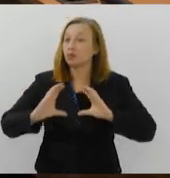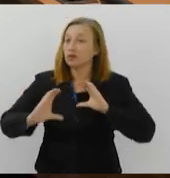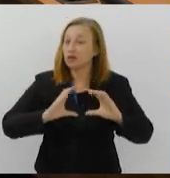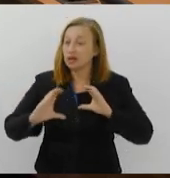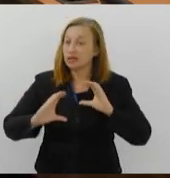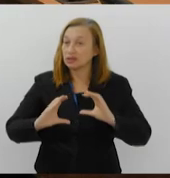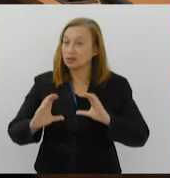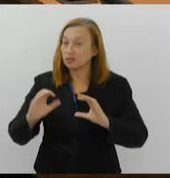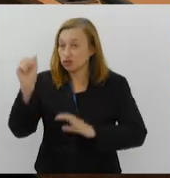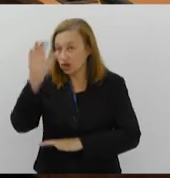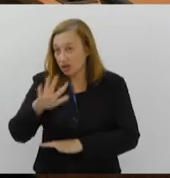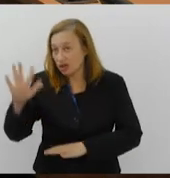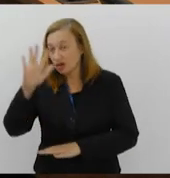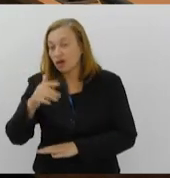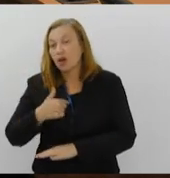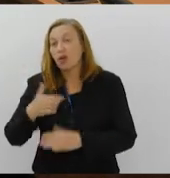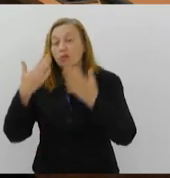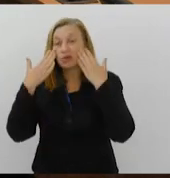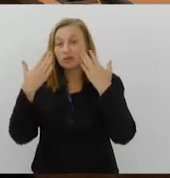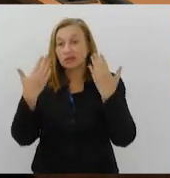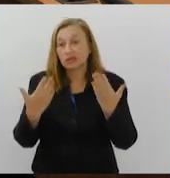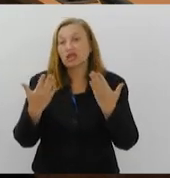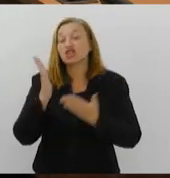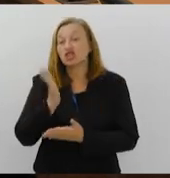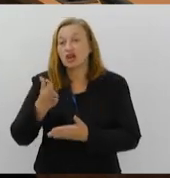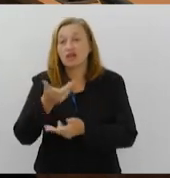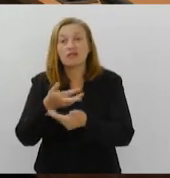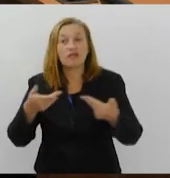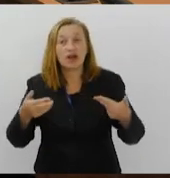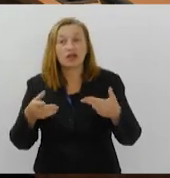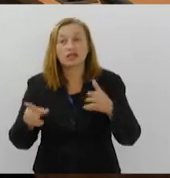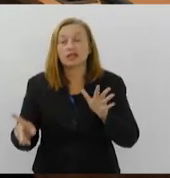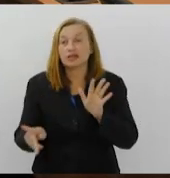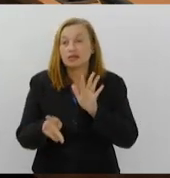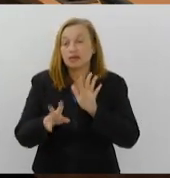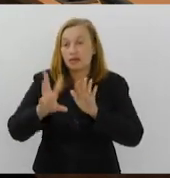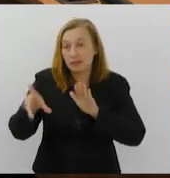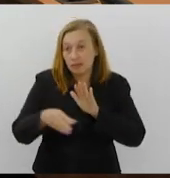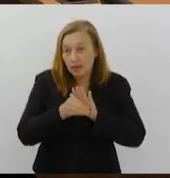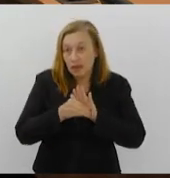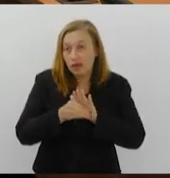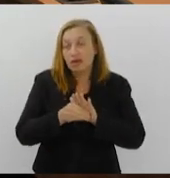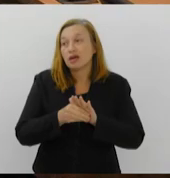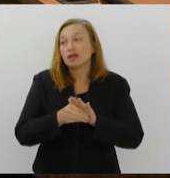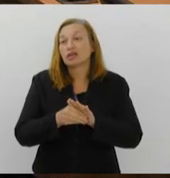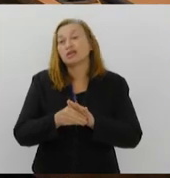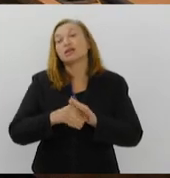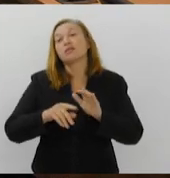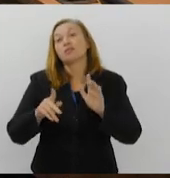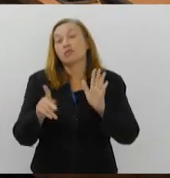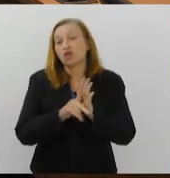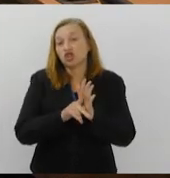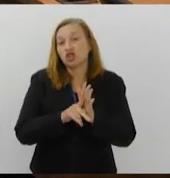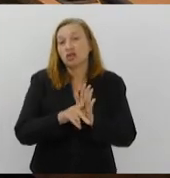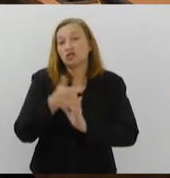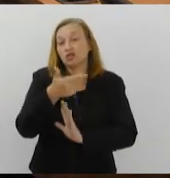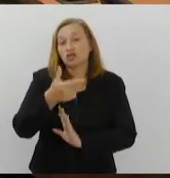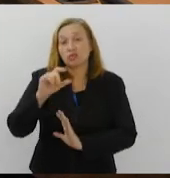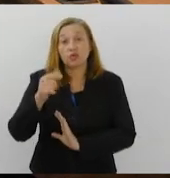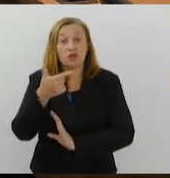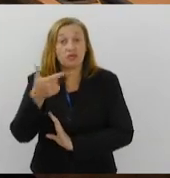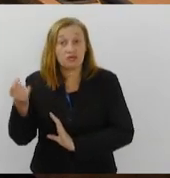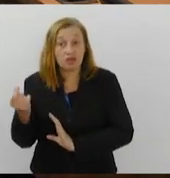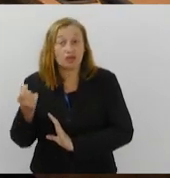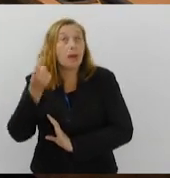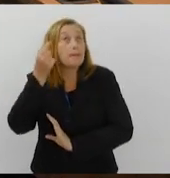Então, eu mesmo apresentei várias emendas a esse projeto, que é um projeto antigo, de 2020, que eu estava, para dizer a